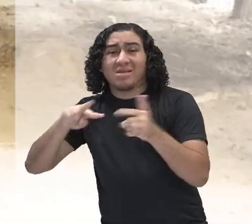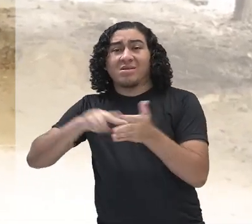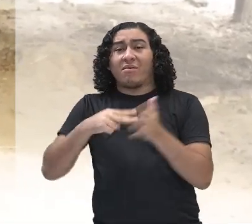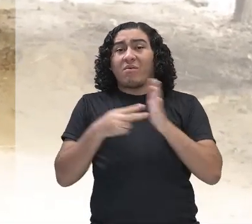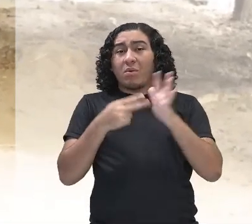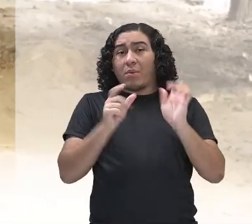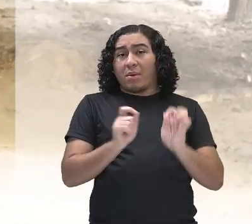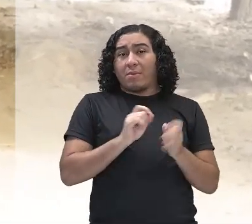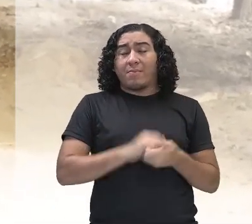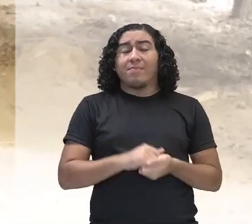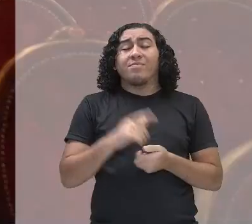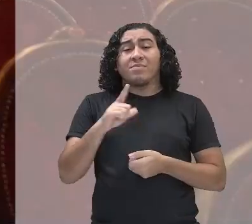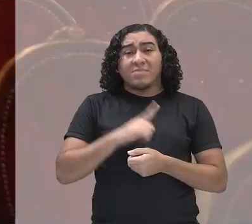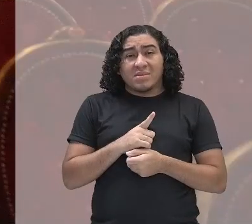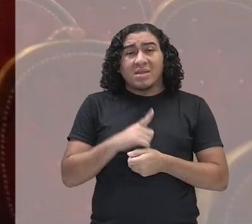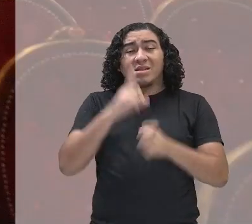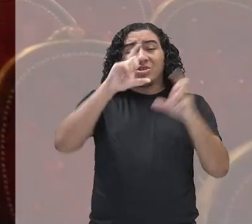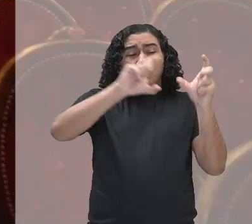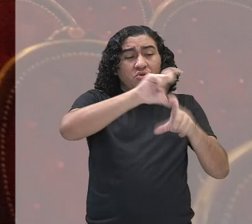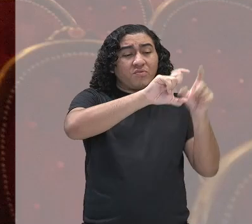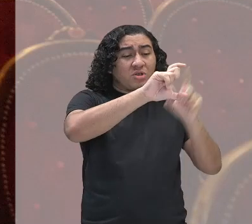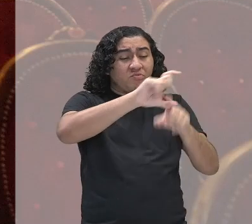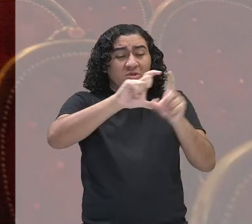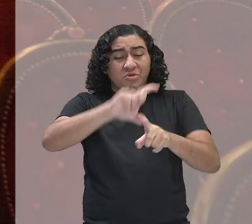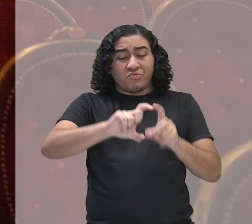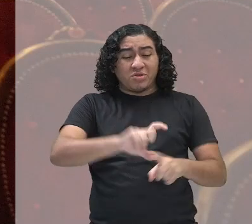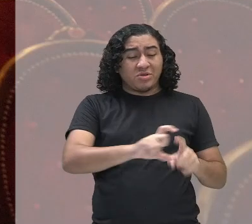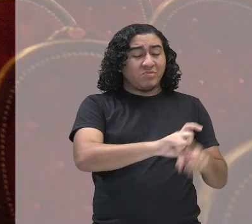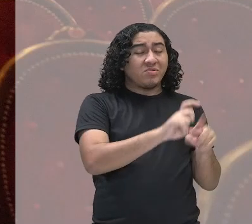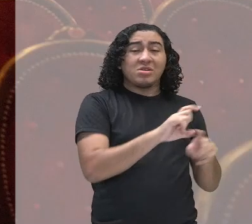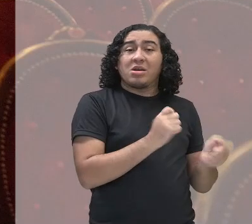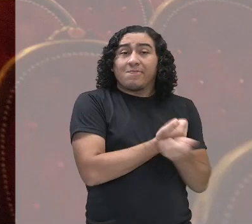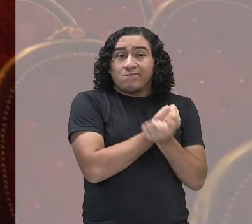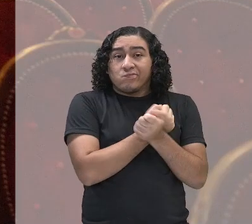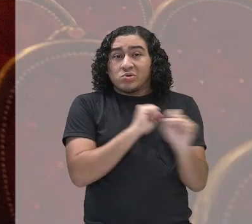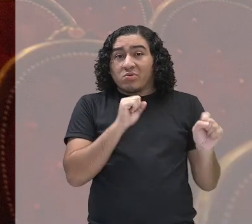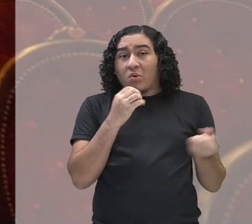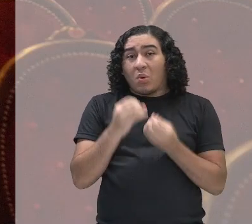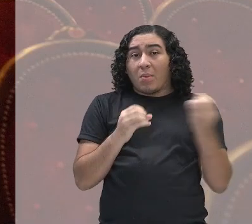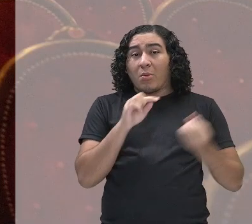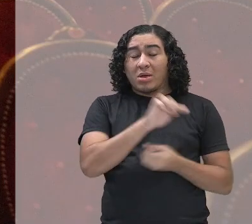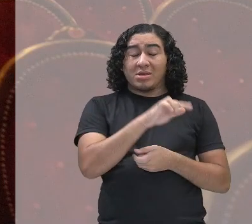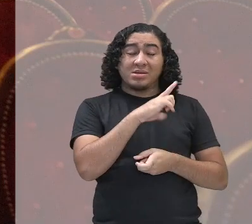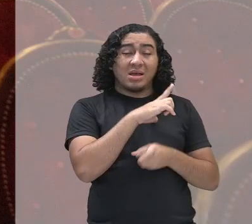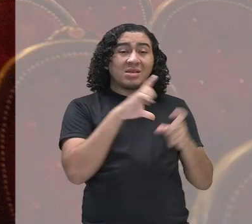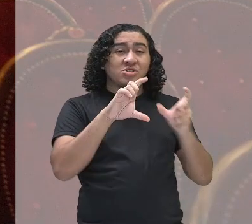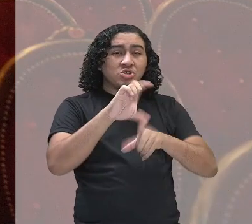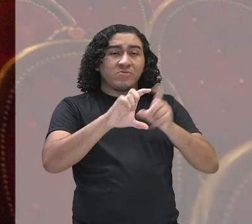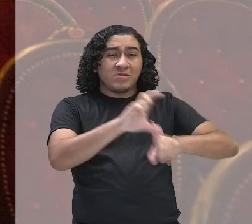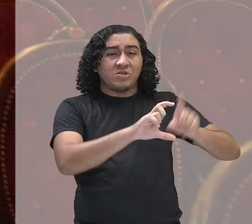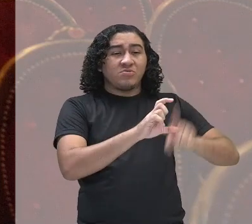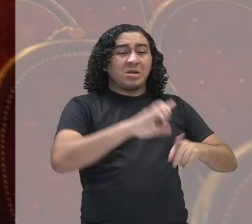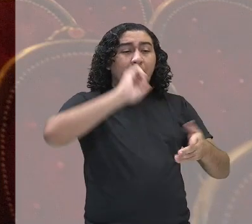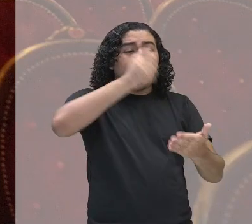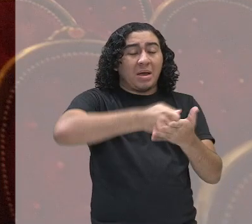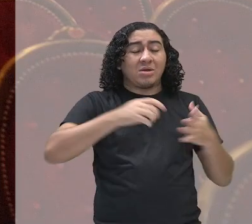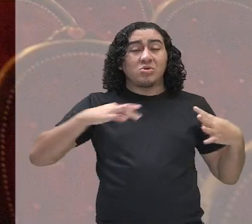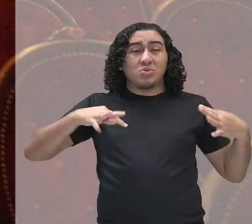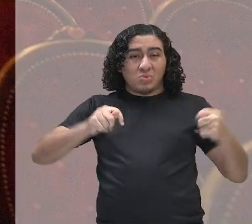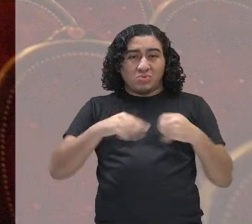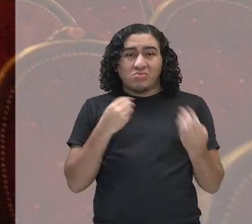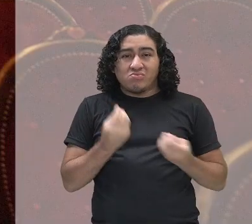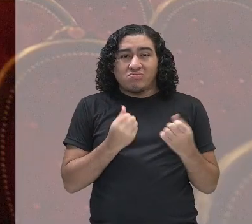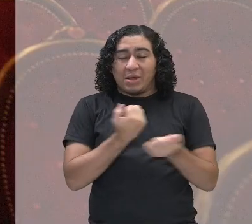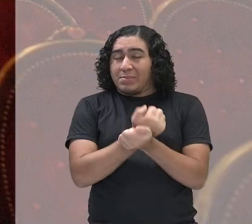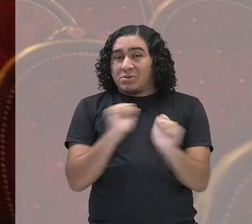contraindo mais e mais dívidas, sendo impossível, então, ele deixar de se atrelar à figura do barão da